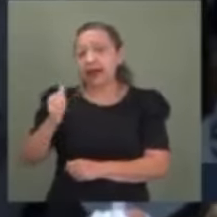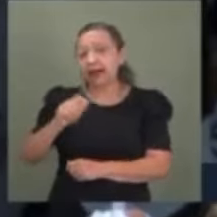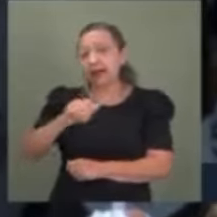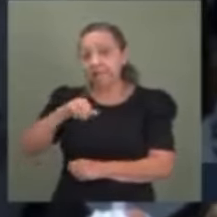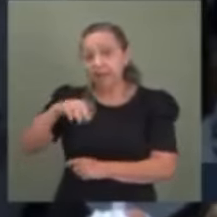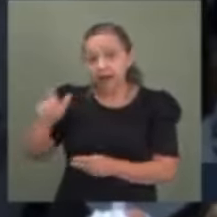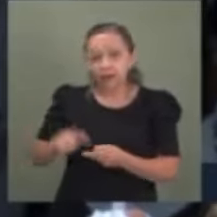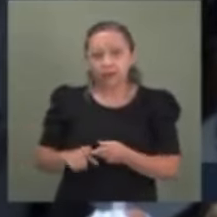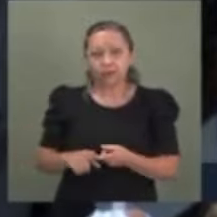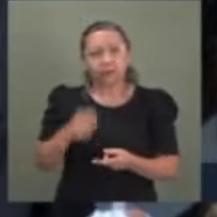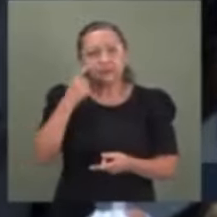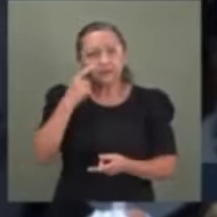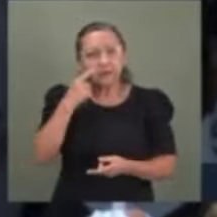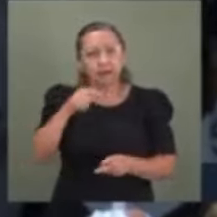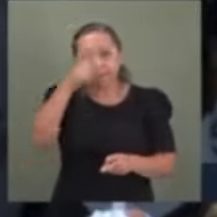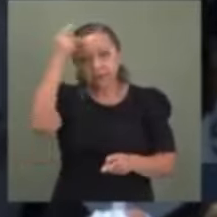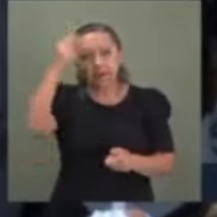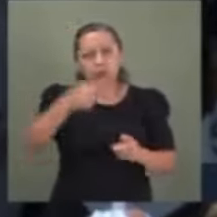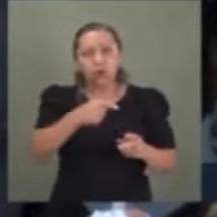da Justiça